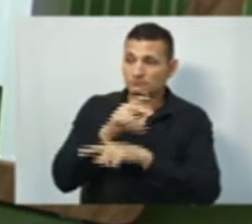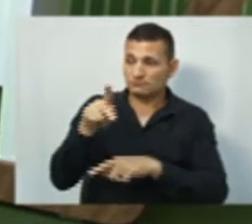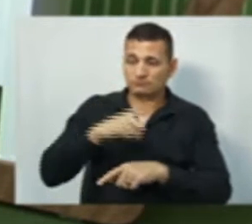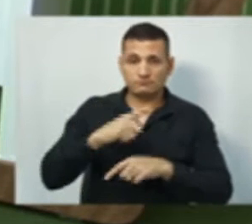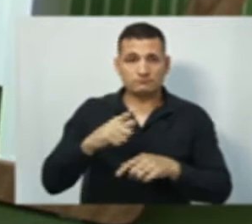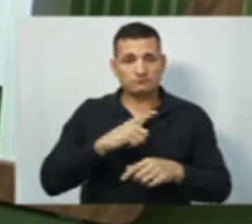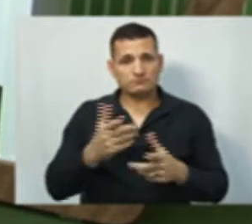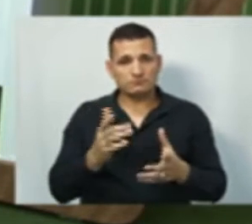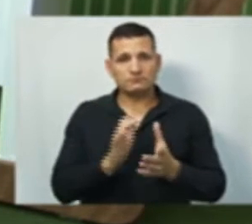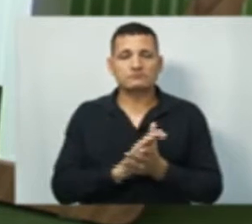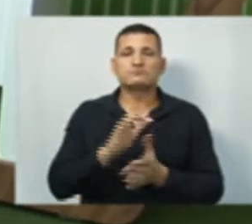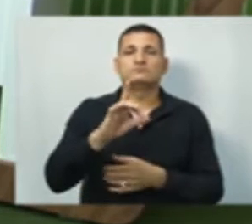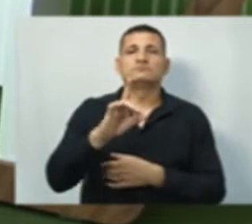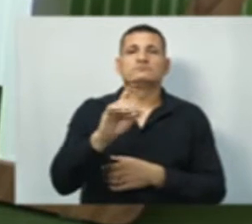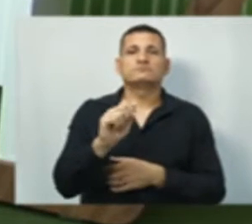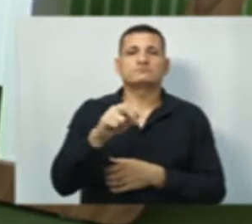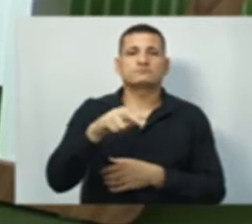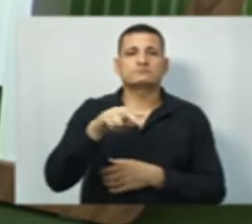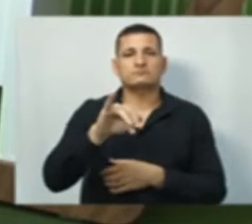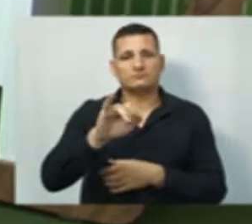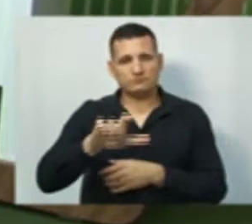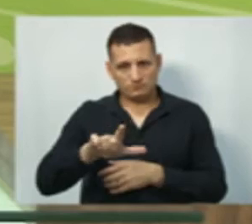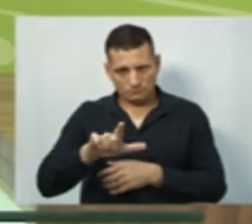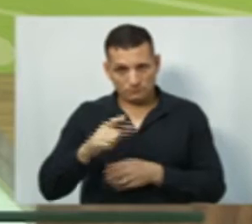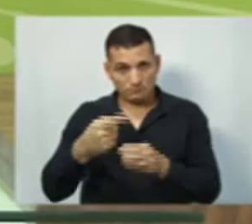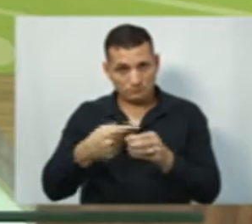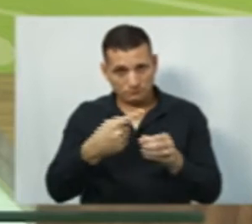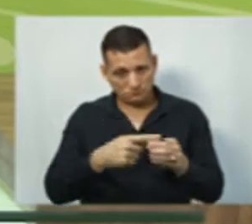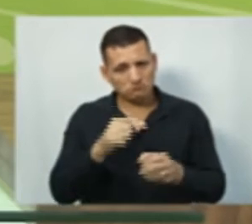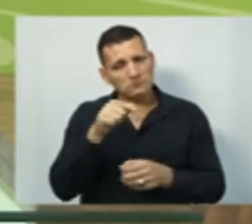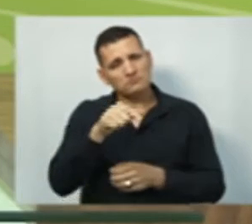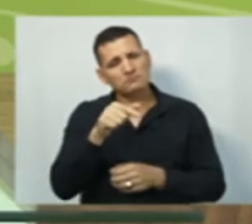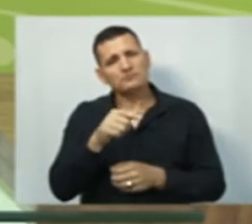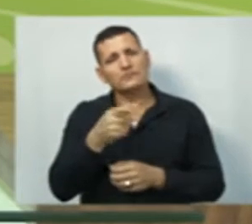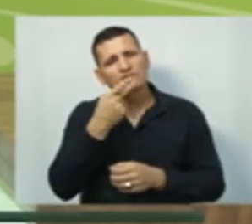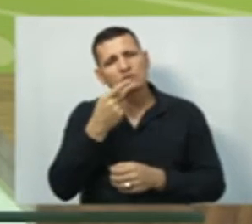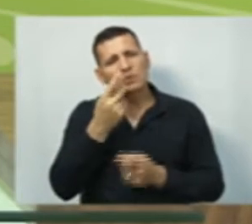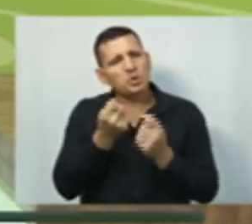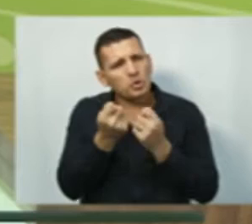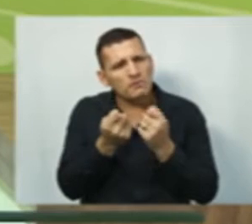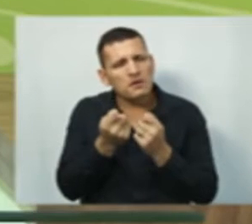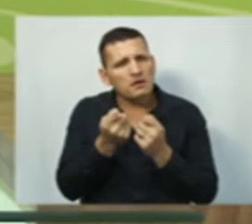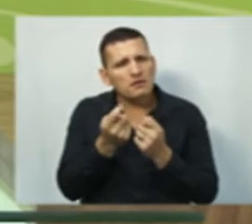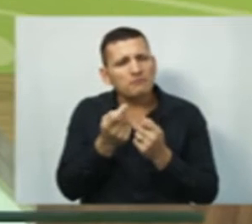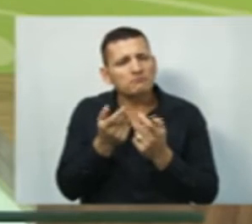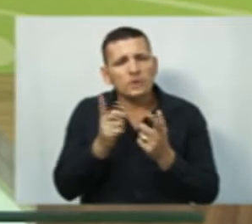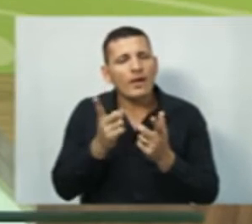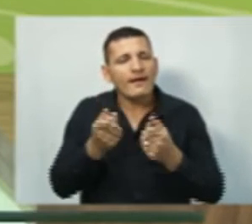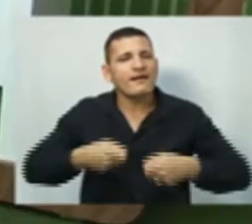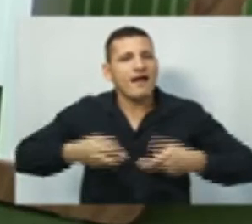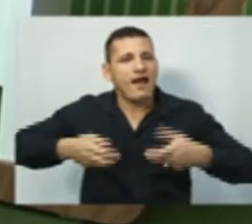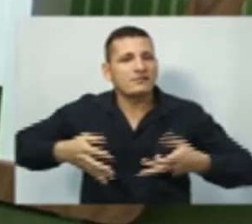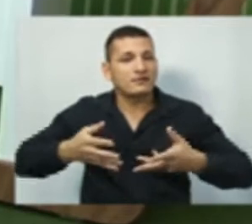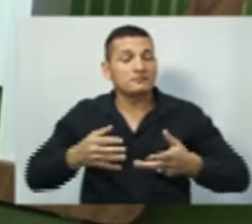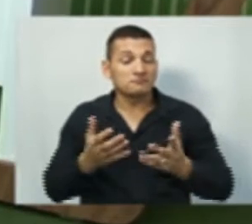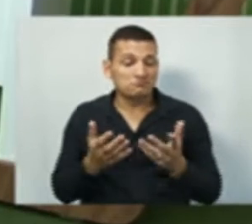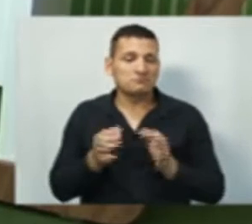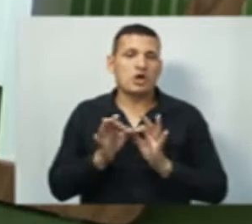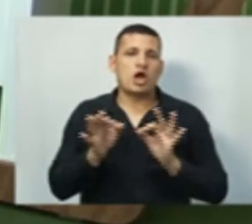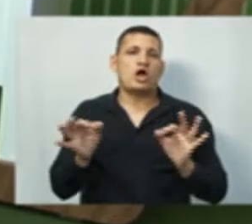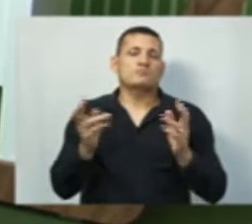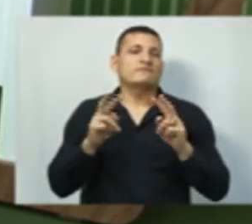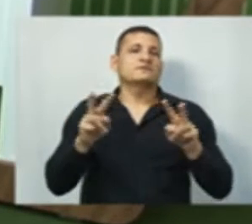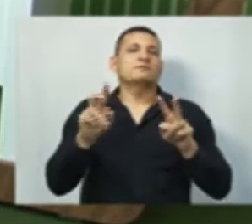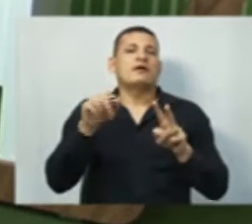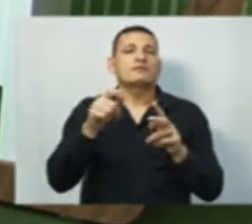Temos. O Daniel de Extrema, ele falou que economia é não gastar muito. Ah, isso é uma ótima visão de economia, a visão do